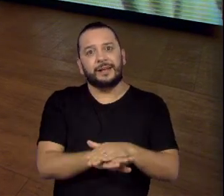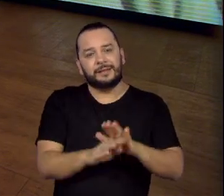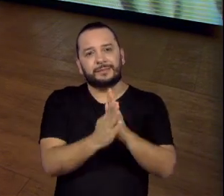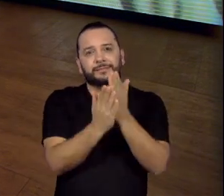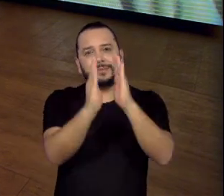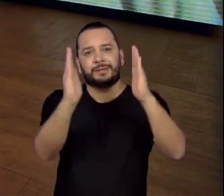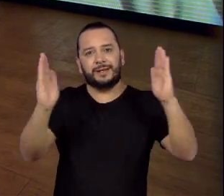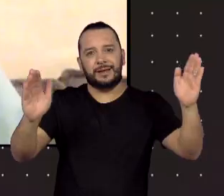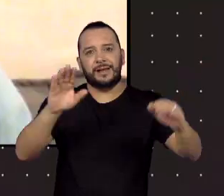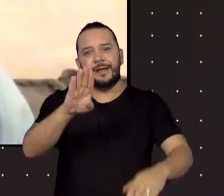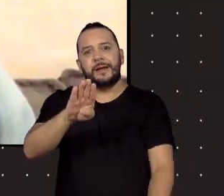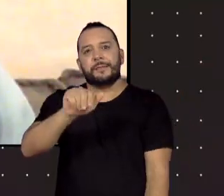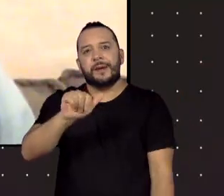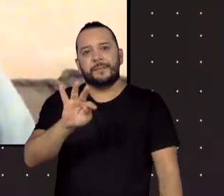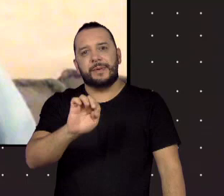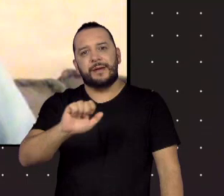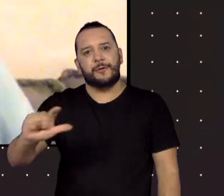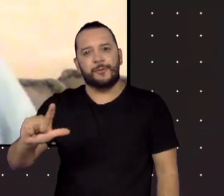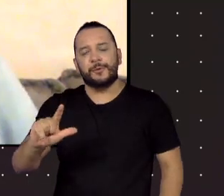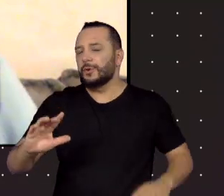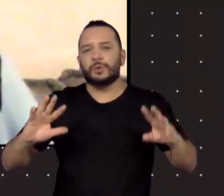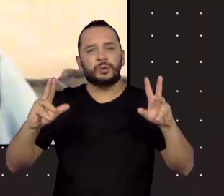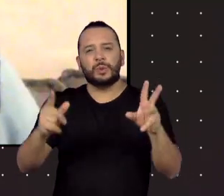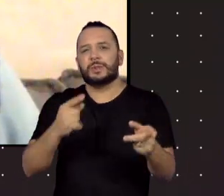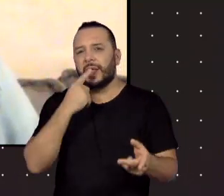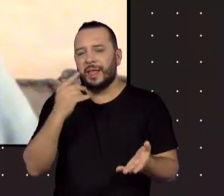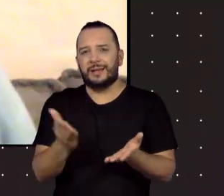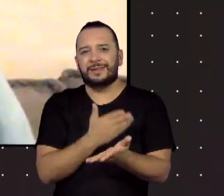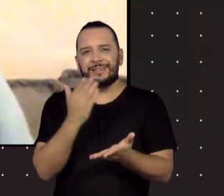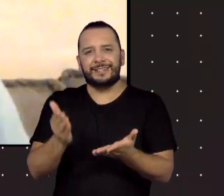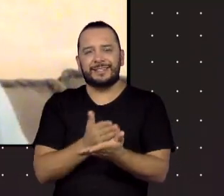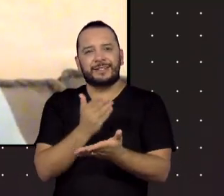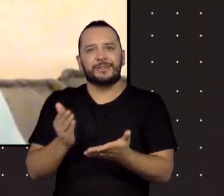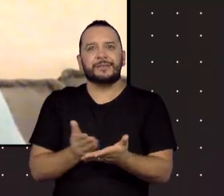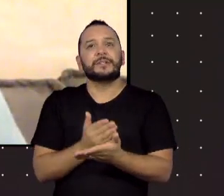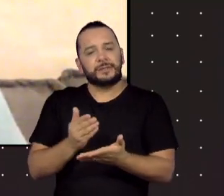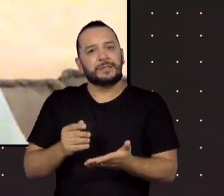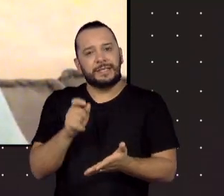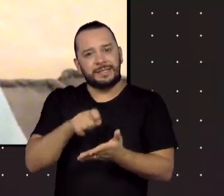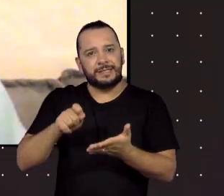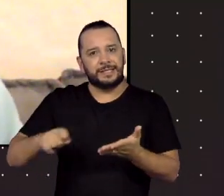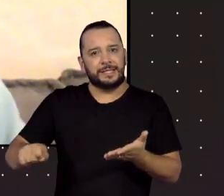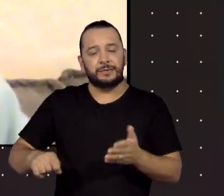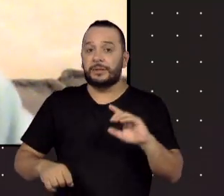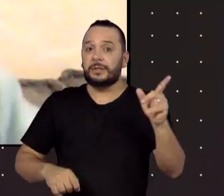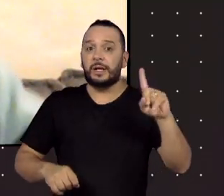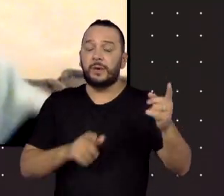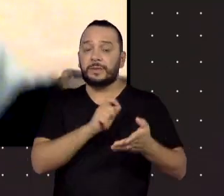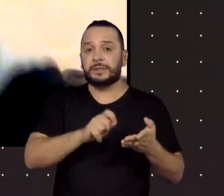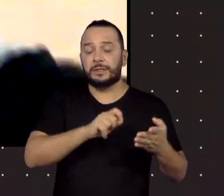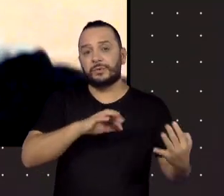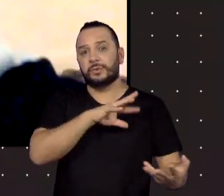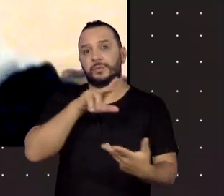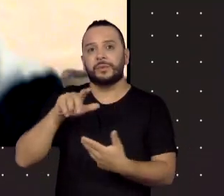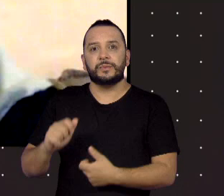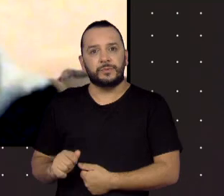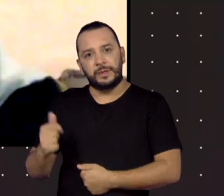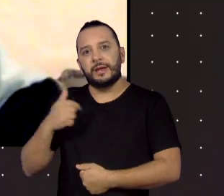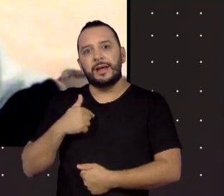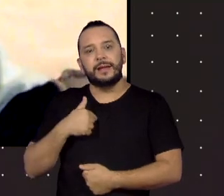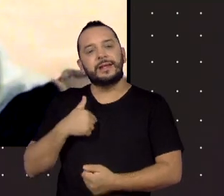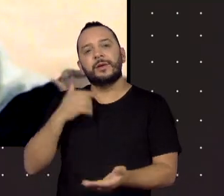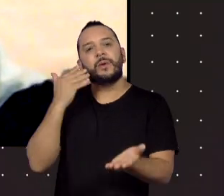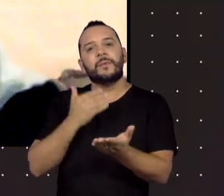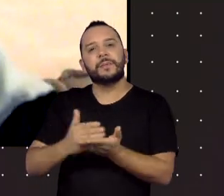Na Biblioteca de Babel são todos os livros escritos e não escritos do mundo. E aí o Borges começa uma viagem em